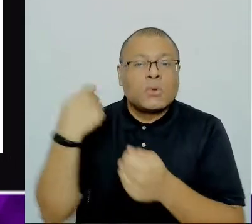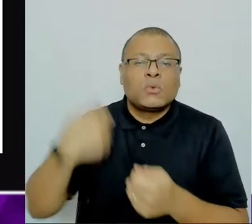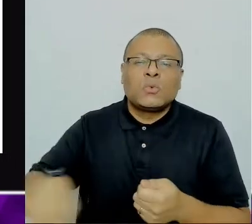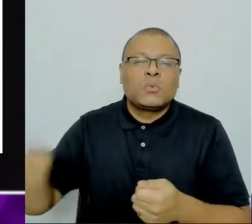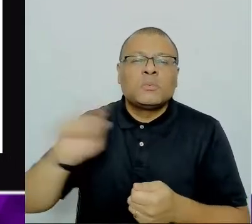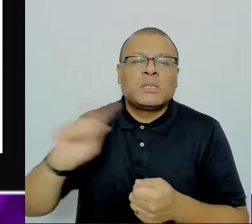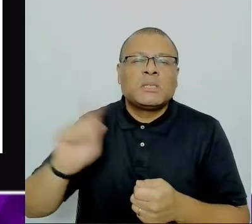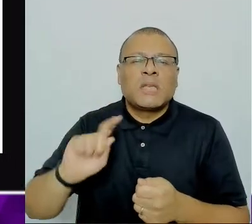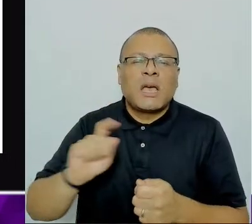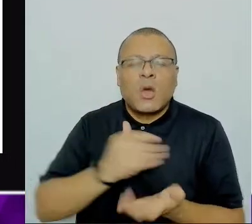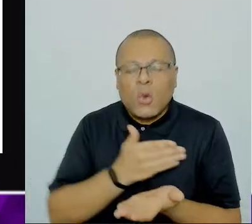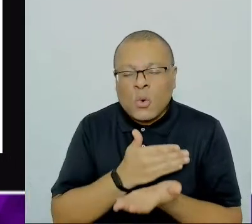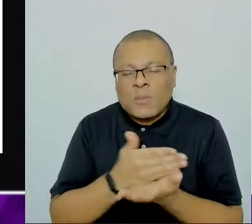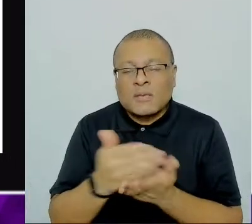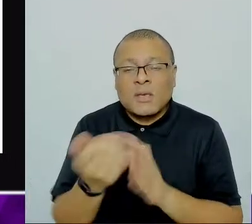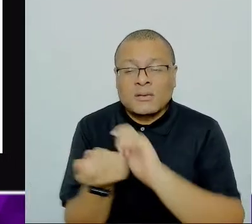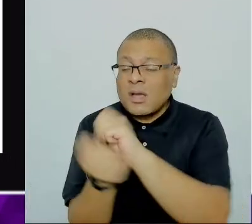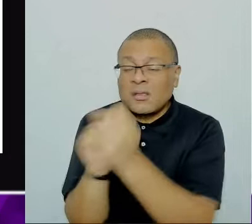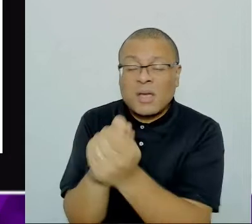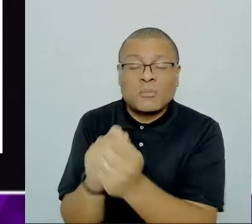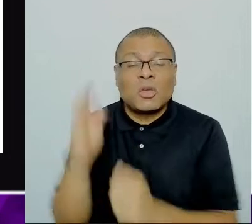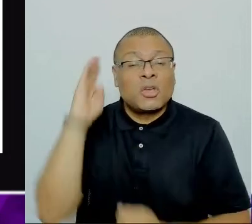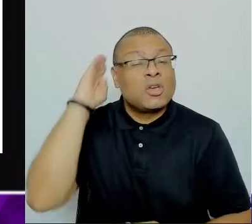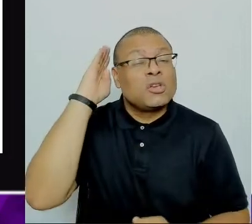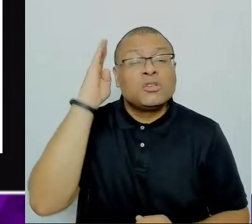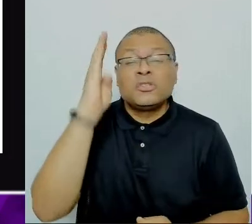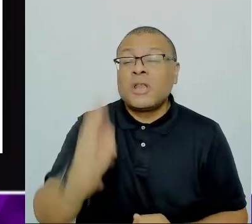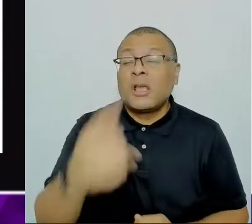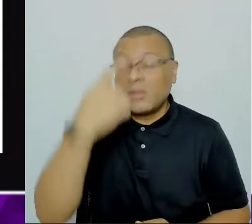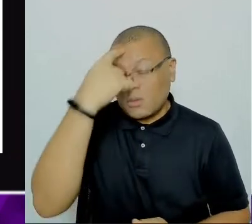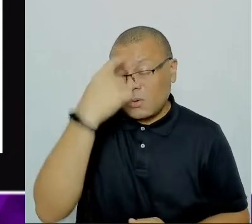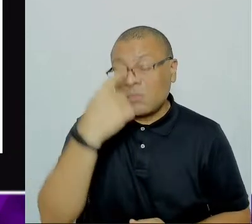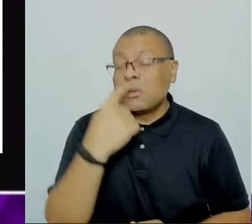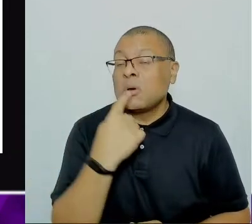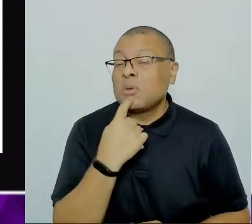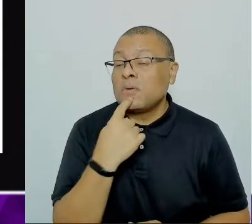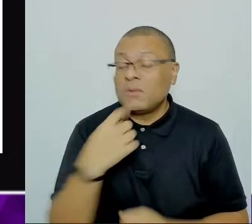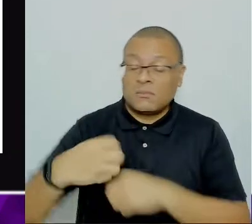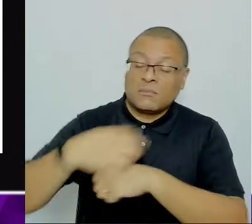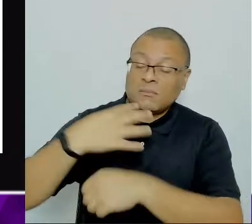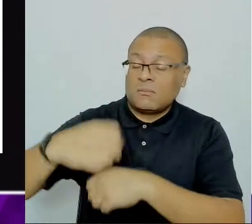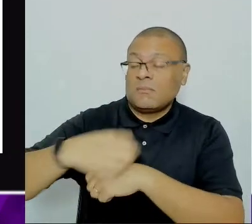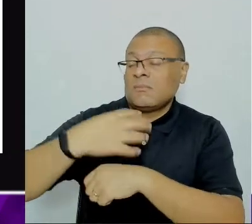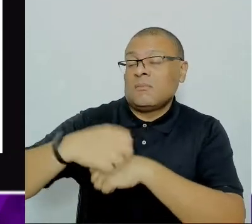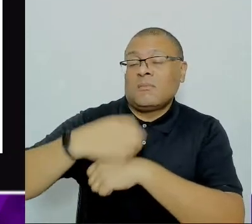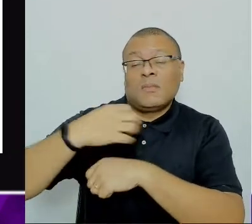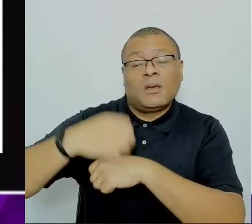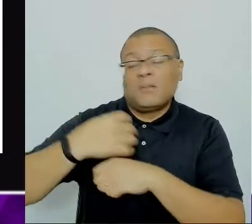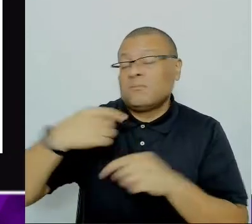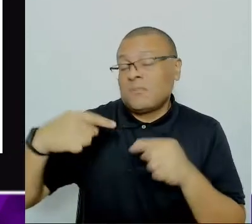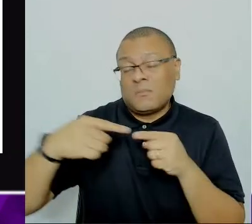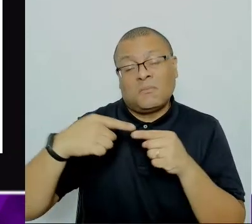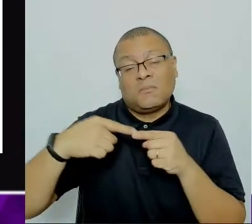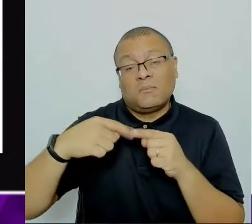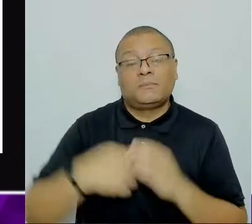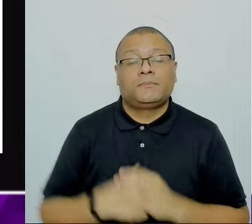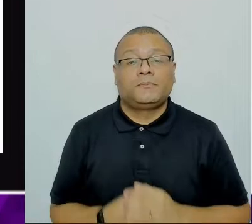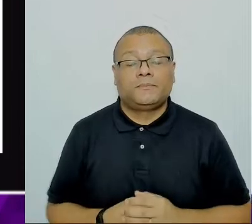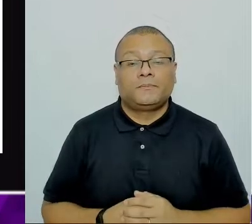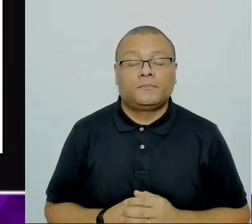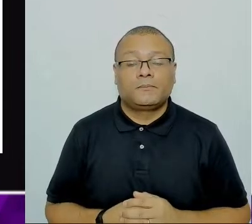zero os filmes. Ele já tem o meu perfil, ele já vai sugerir para mim o meu perfil de acordo com o que eu assisti no Netflix.